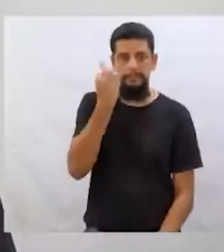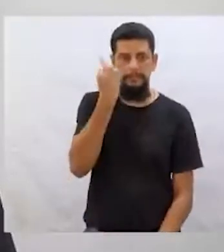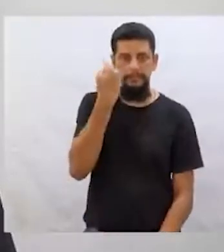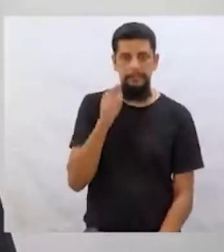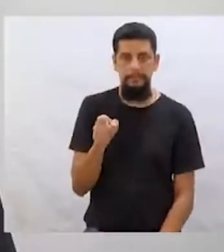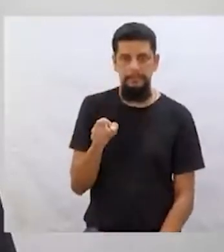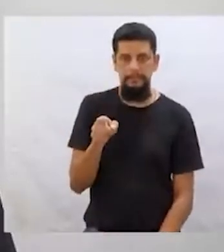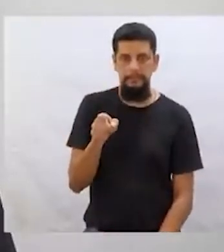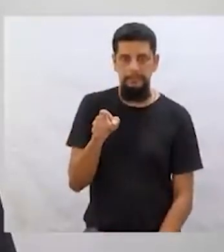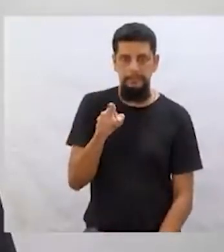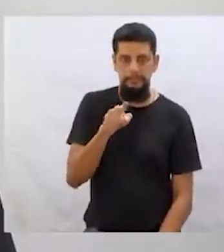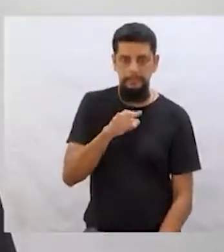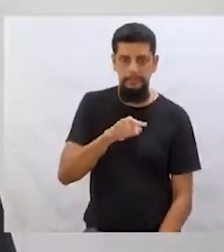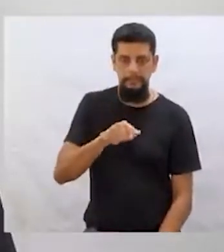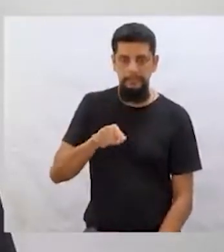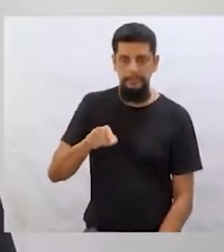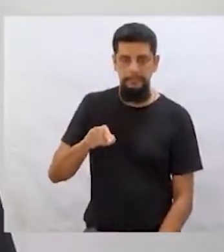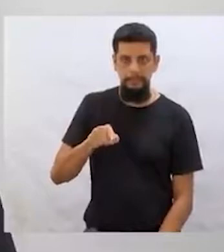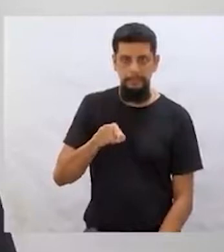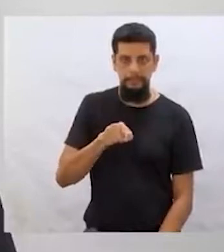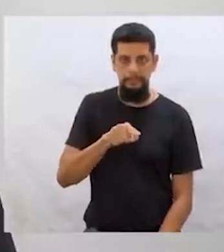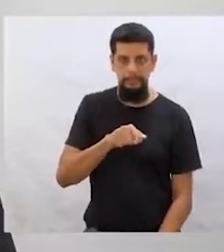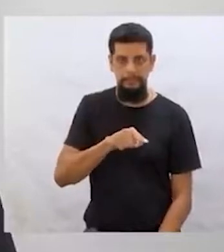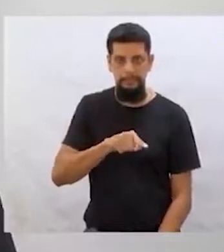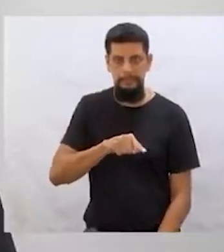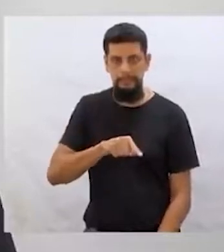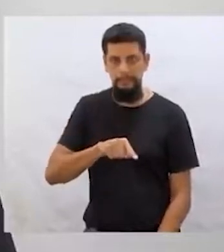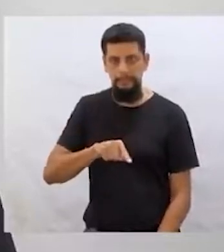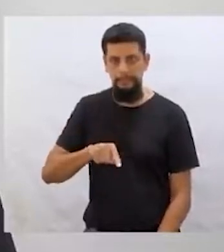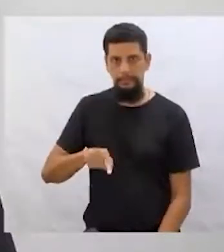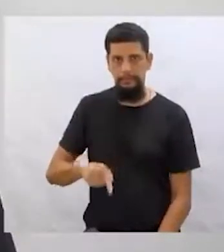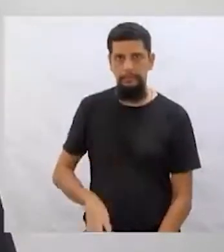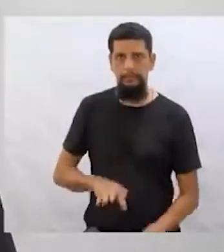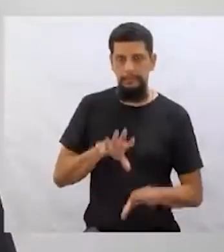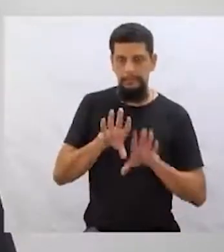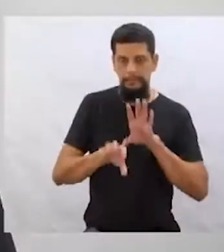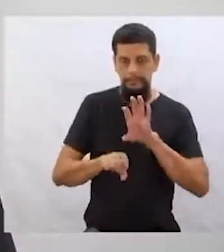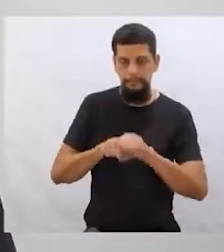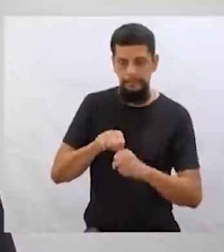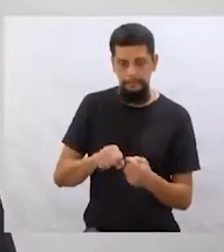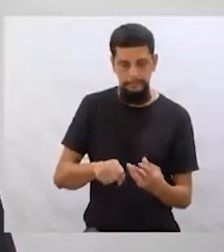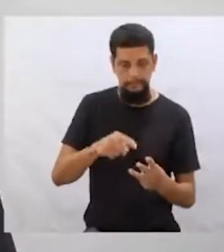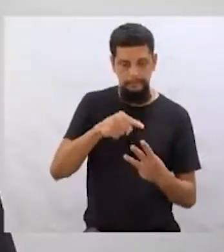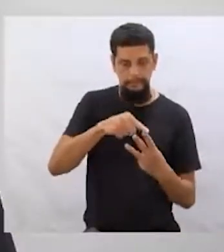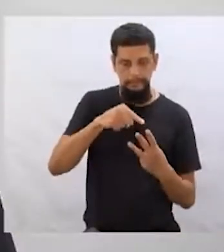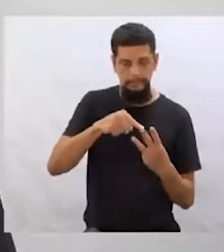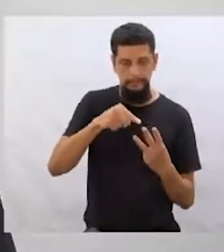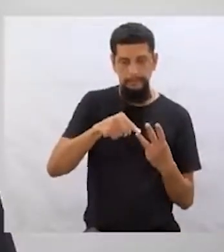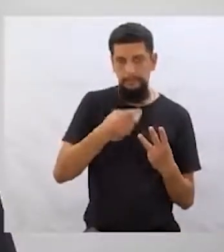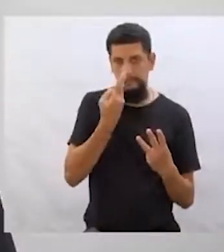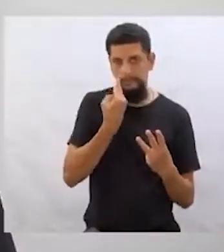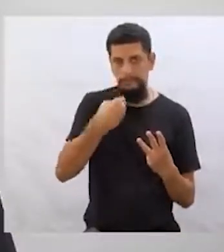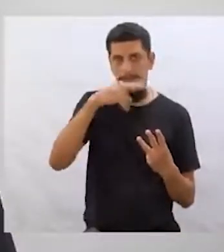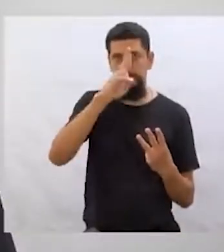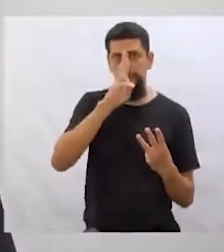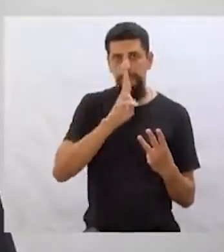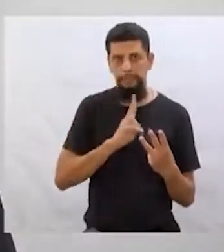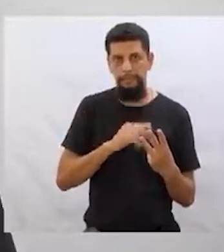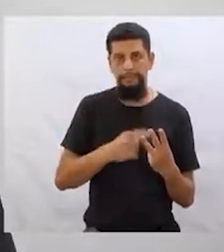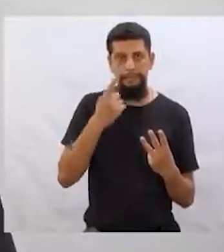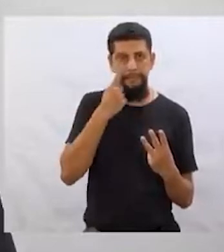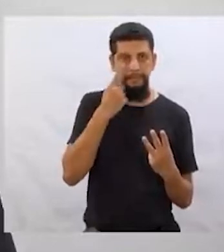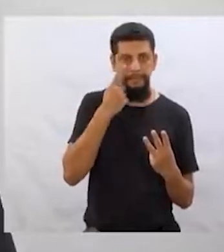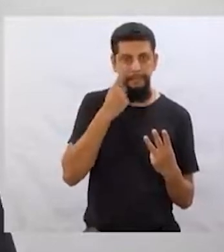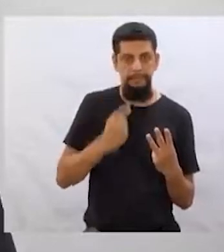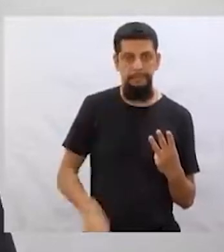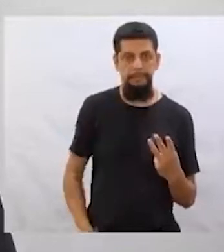fazer o traçado. E agora vou pegar 3 palitos. Então,